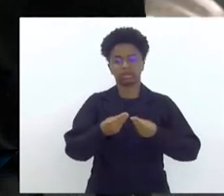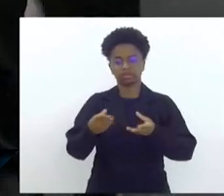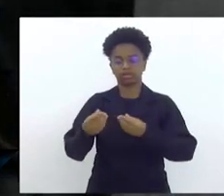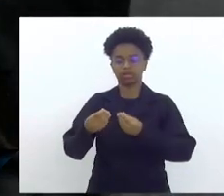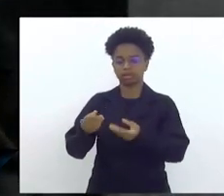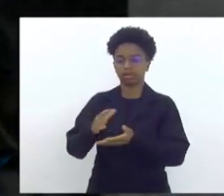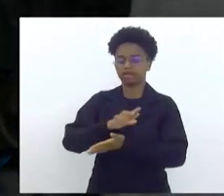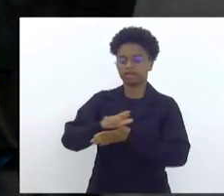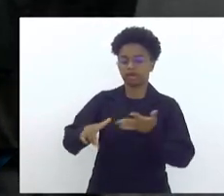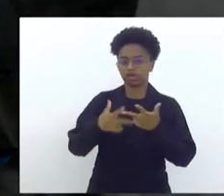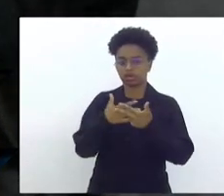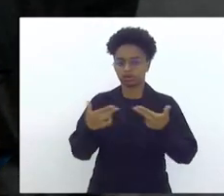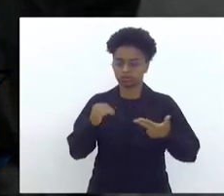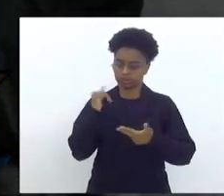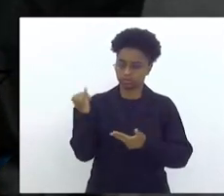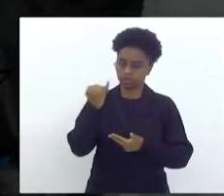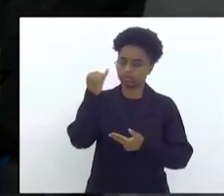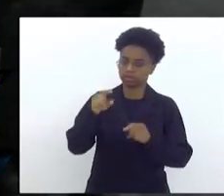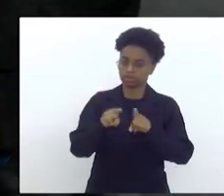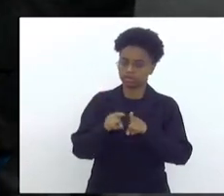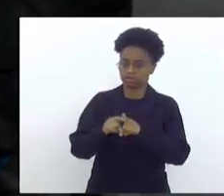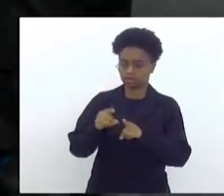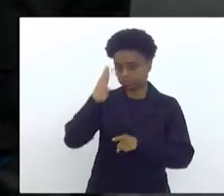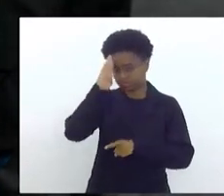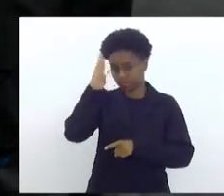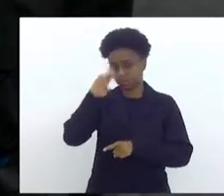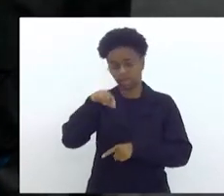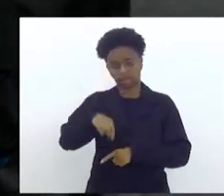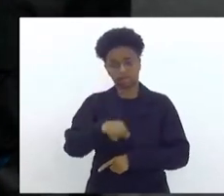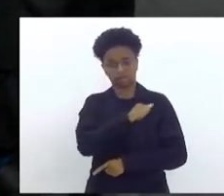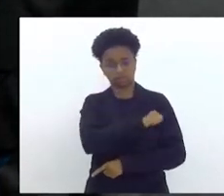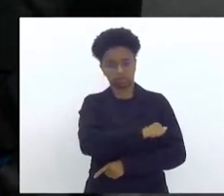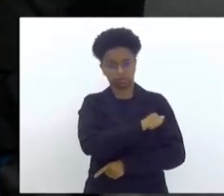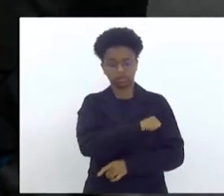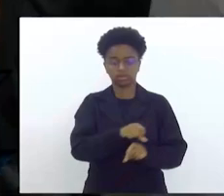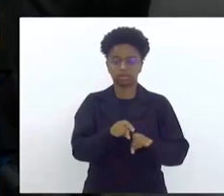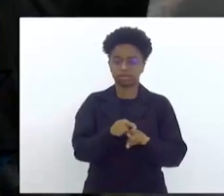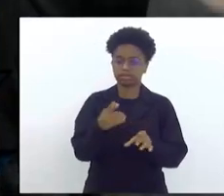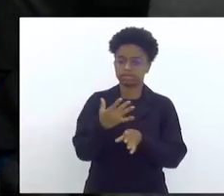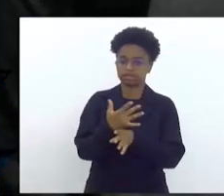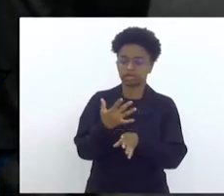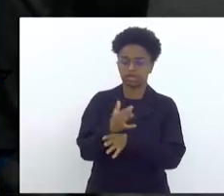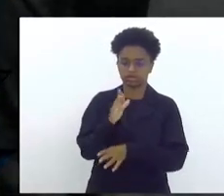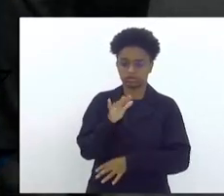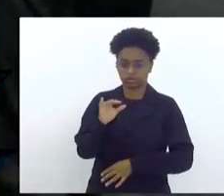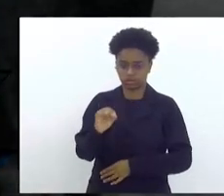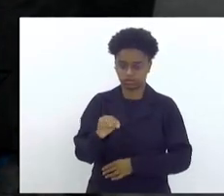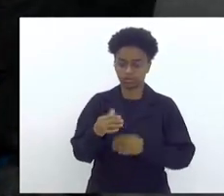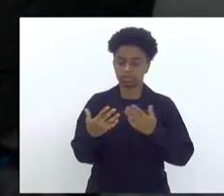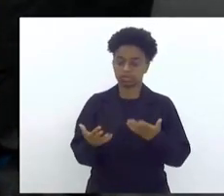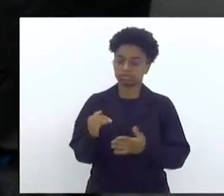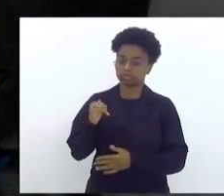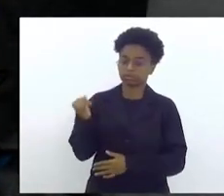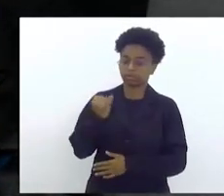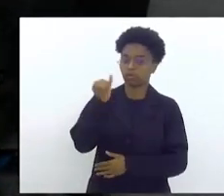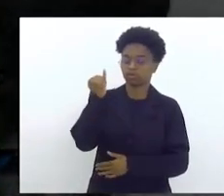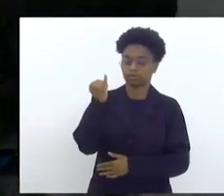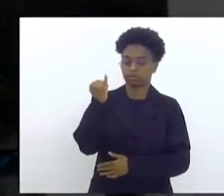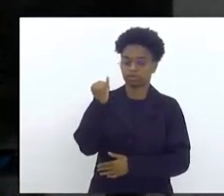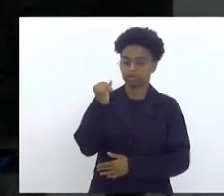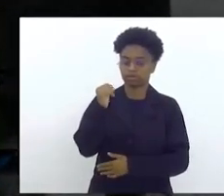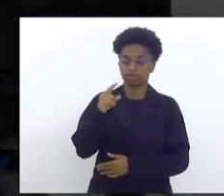importantes e fundamentais para o Estado do Rio de Janeiro e para a cidade do Rio de Janeiro então é muito importante